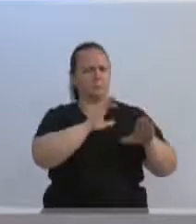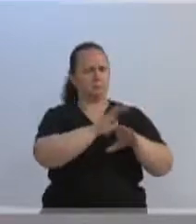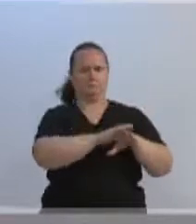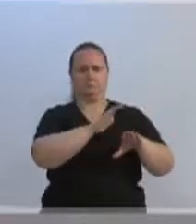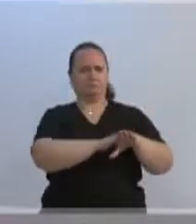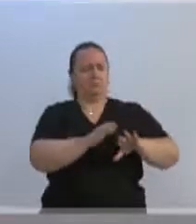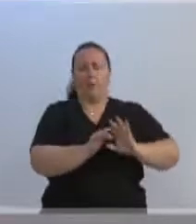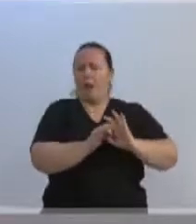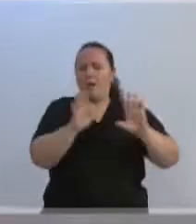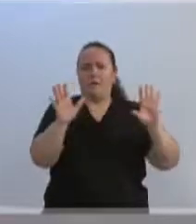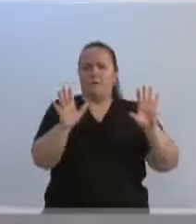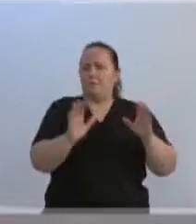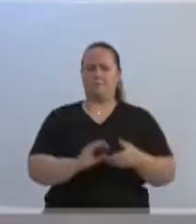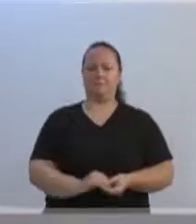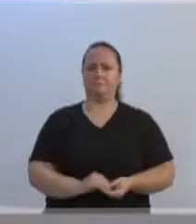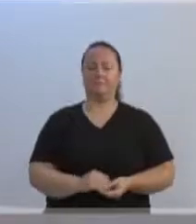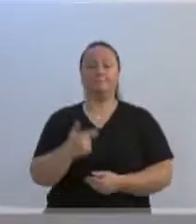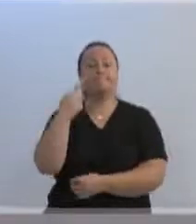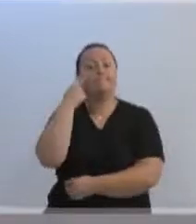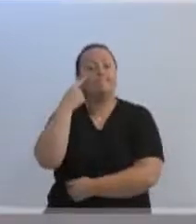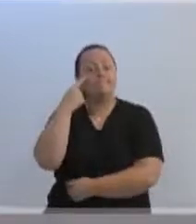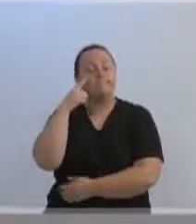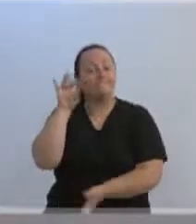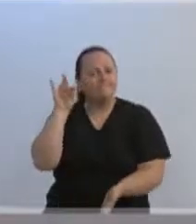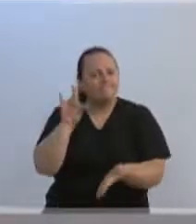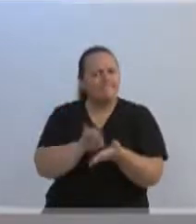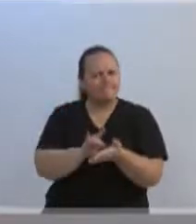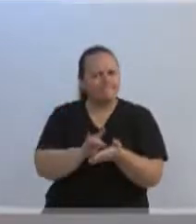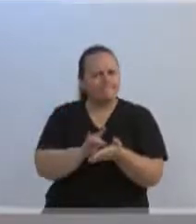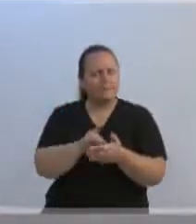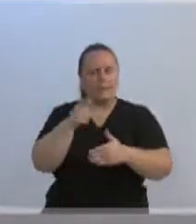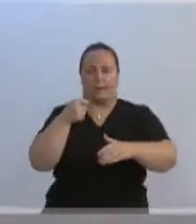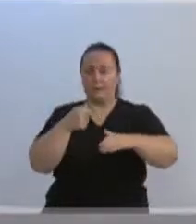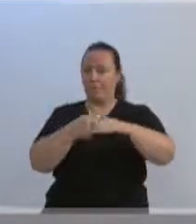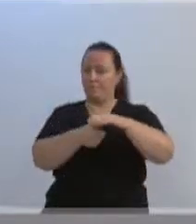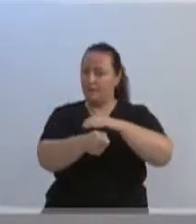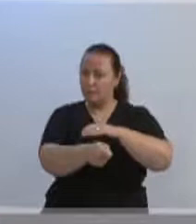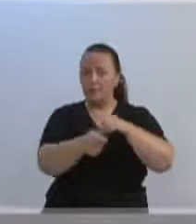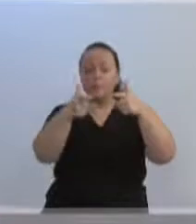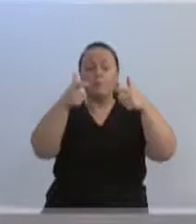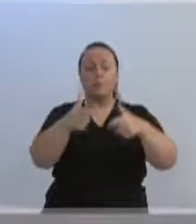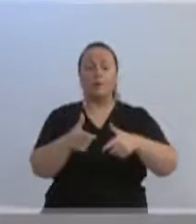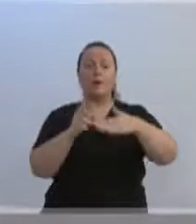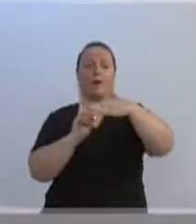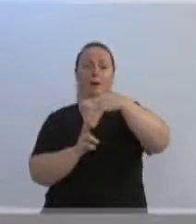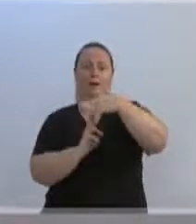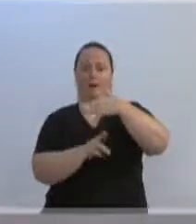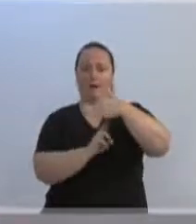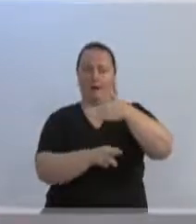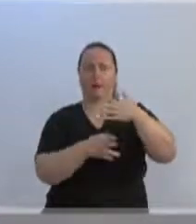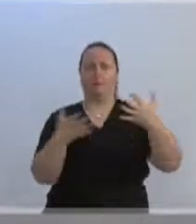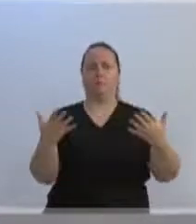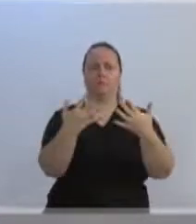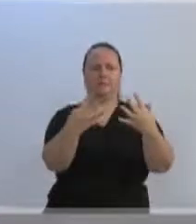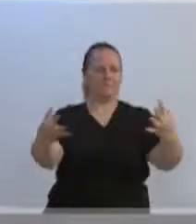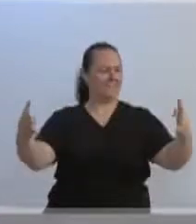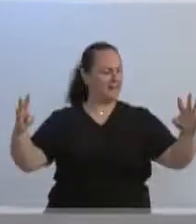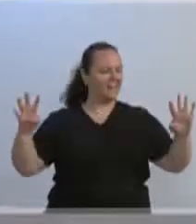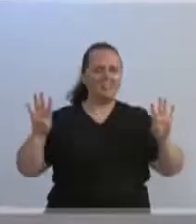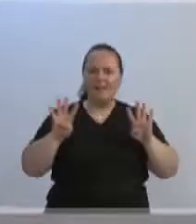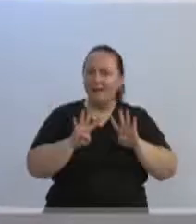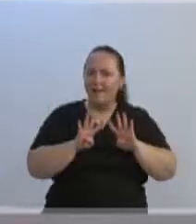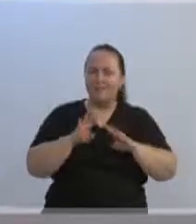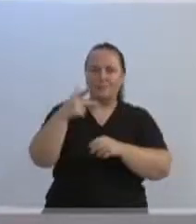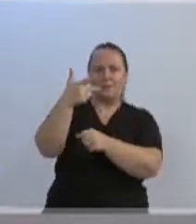qualquer pessoa pode fazer eu quero saber de fato quais são os investimentos na rodoviária se está cercando se tem câmera porque